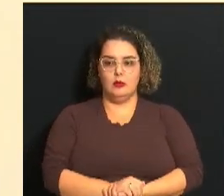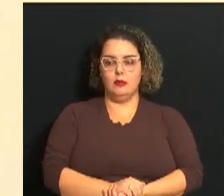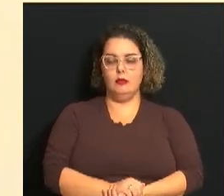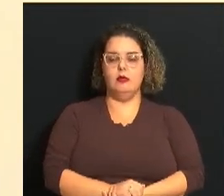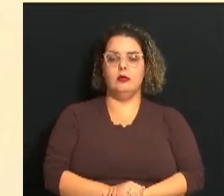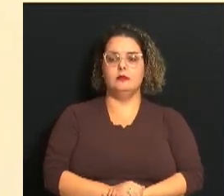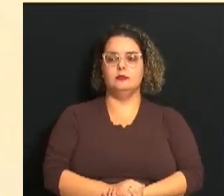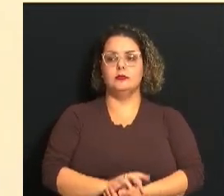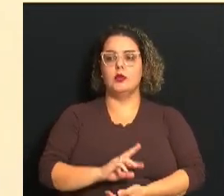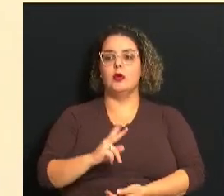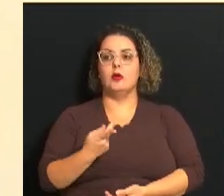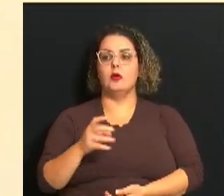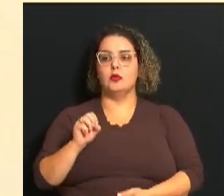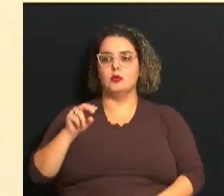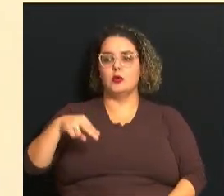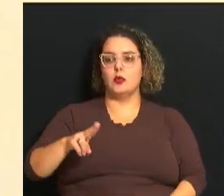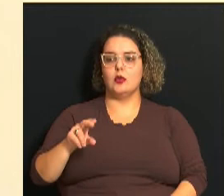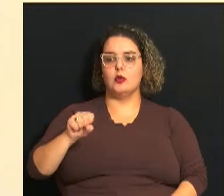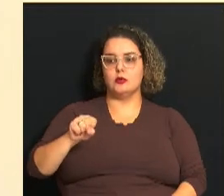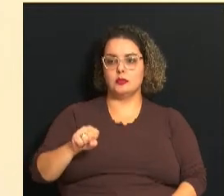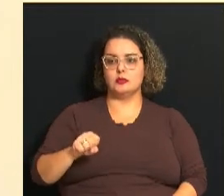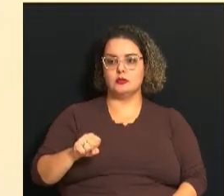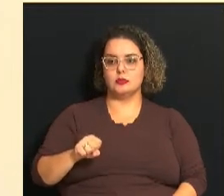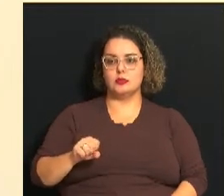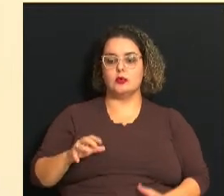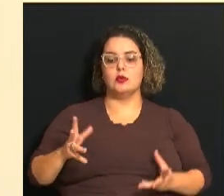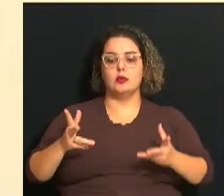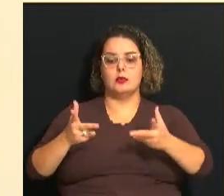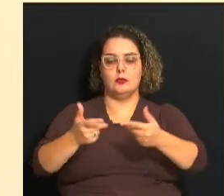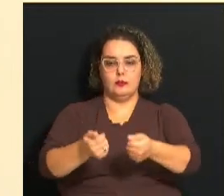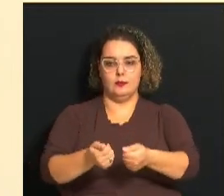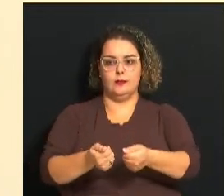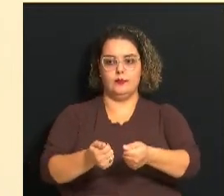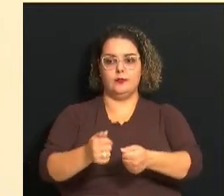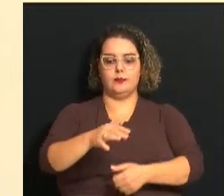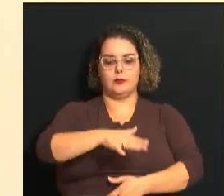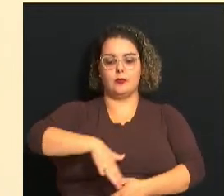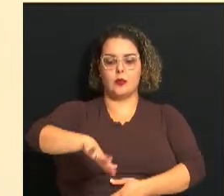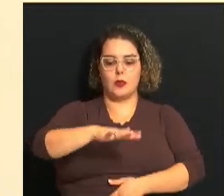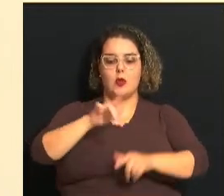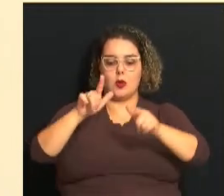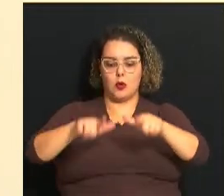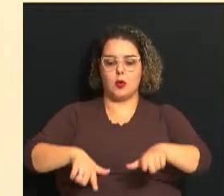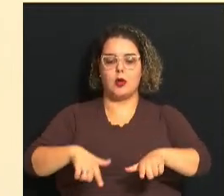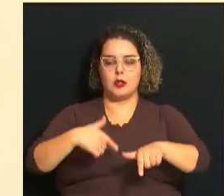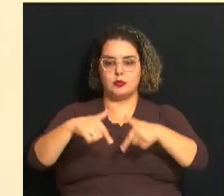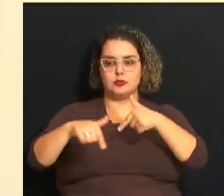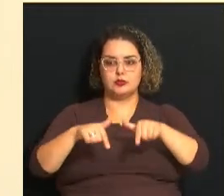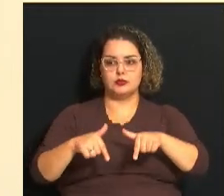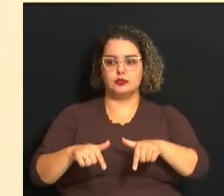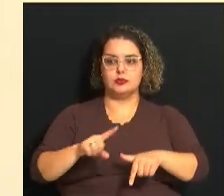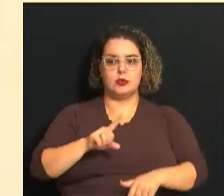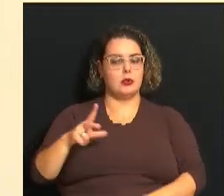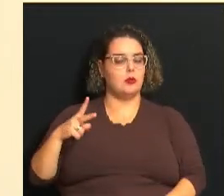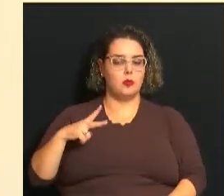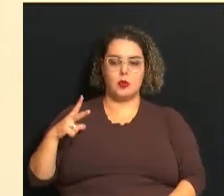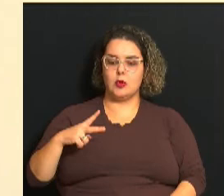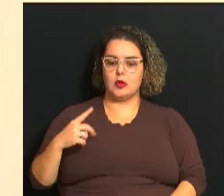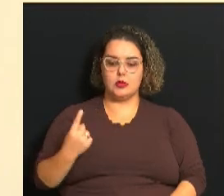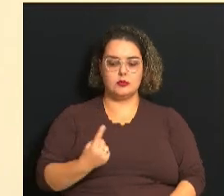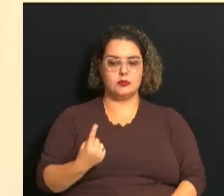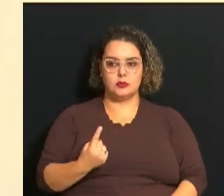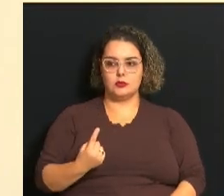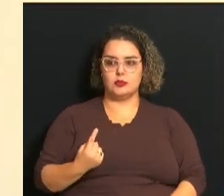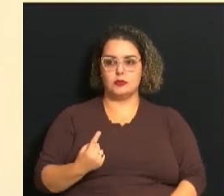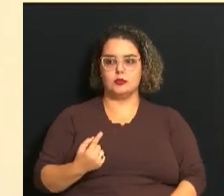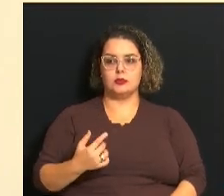inversão do ônus da prova quando assédio moral e coletivo e atinge o ambiente de trabalho não é pessoal não é individual ele